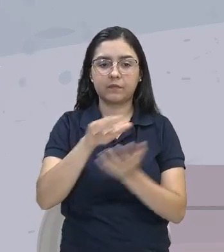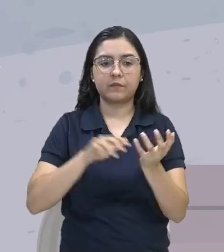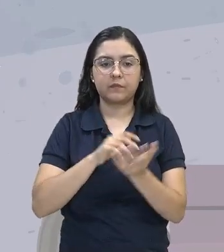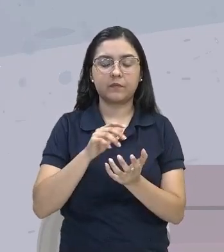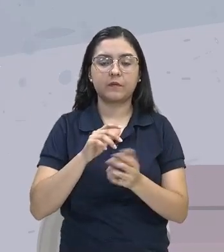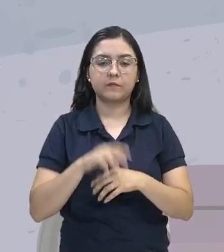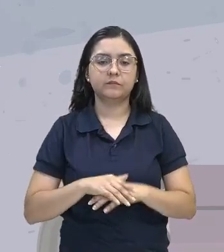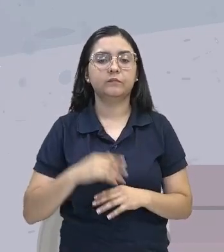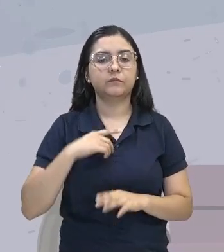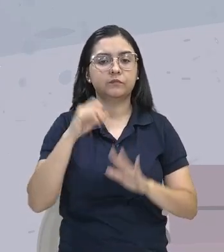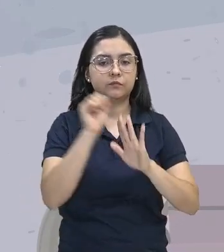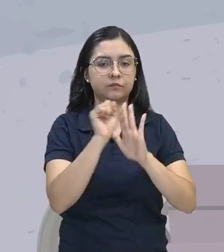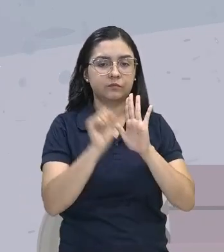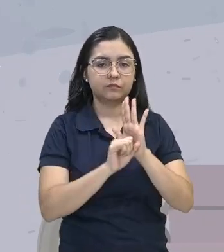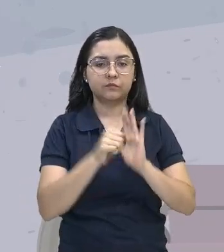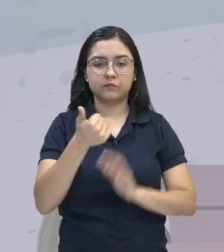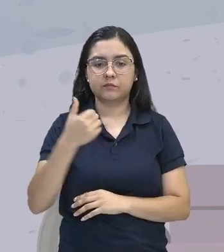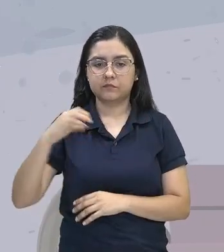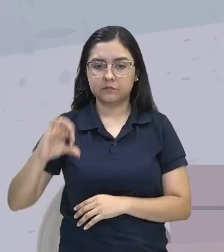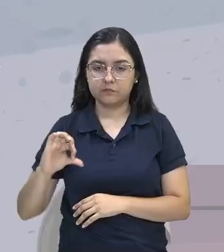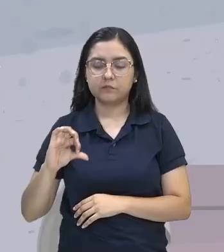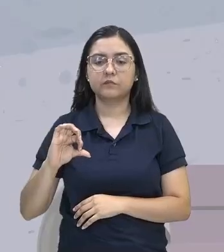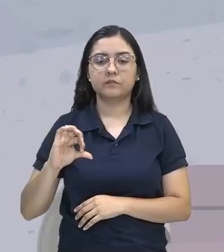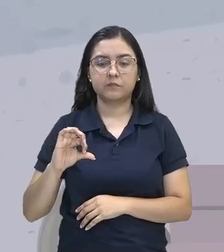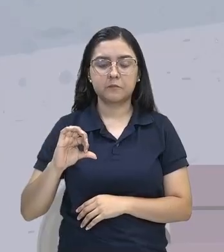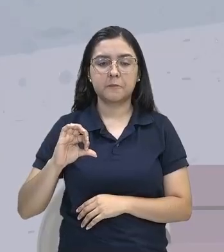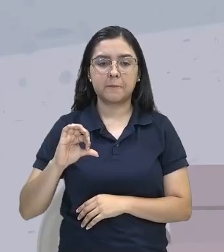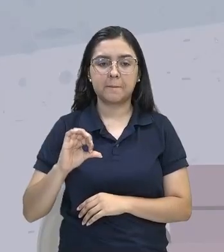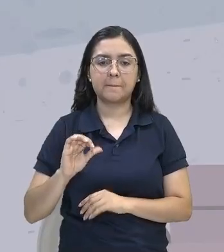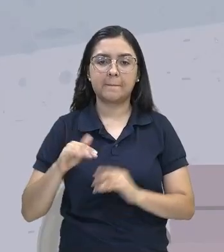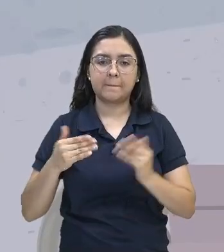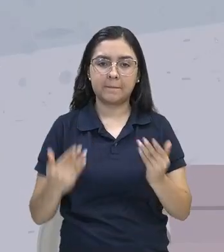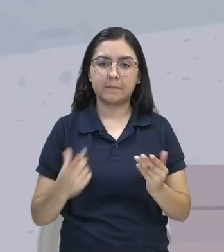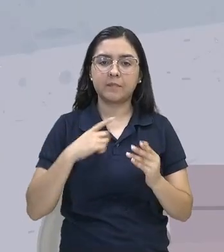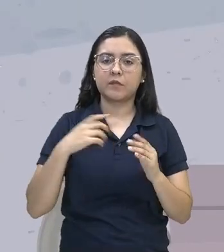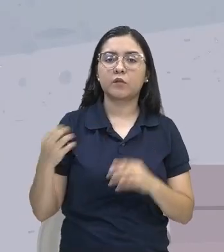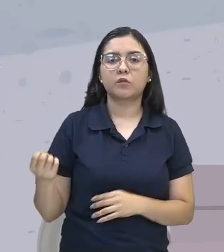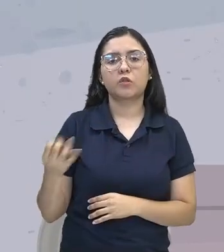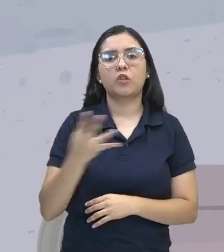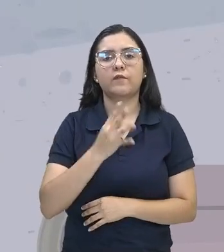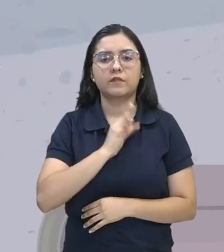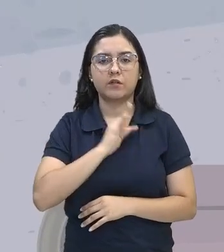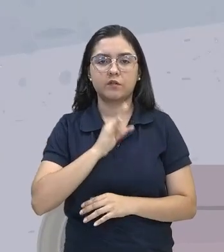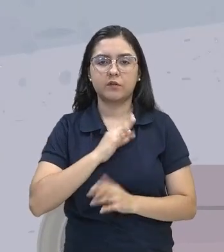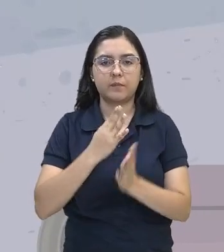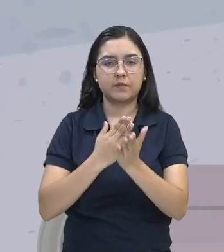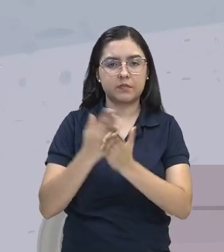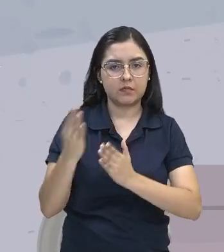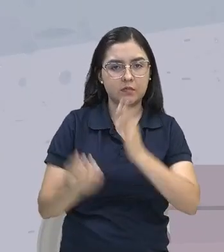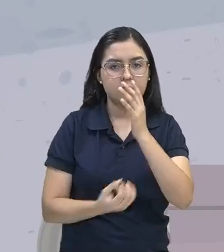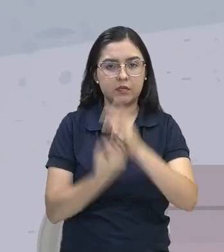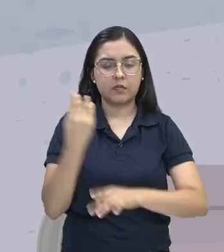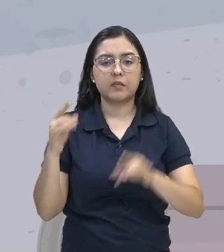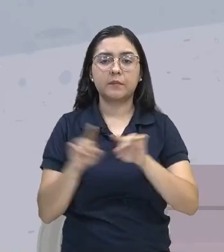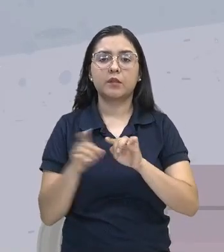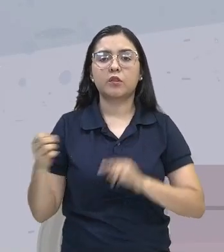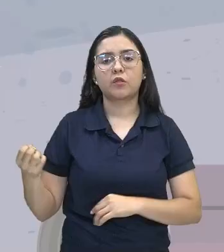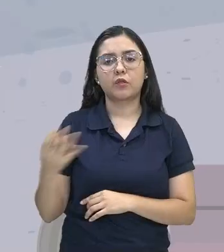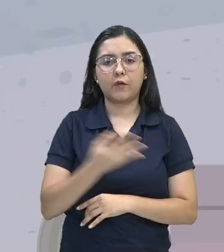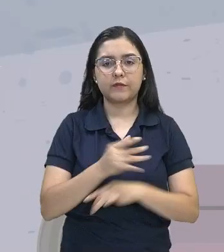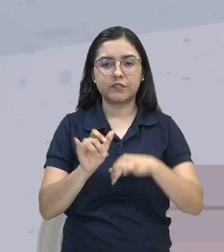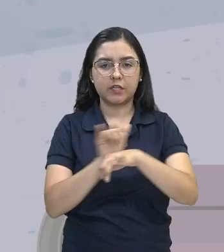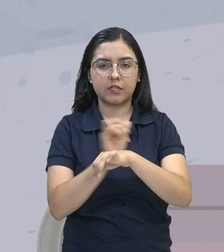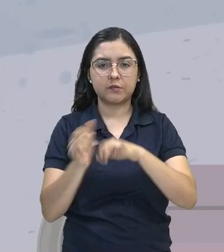Século XIX, segunda metade do século XIX, novas técnicas começaram a surgir, novas formas de se produzir